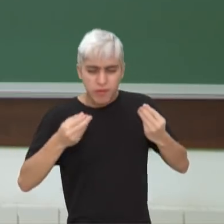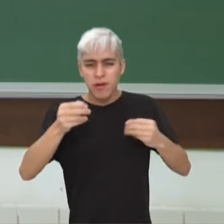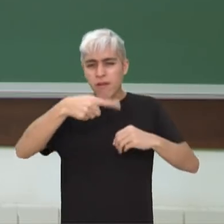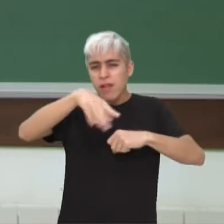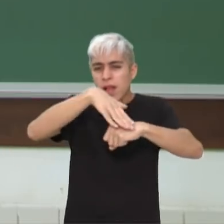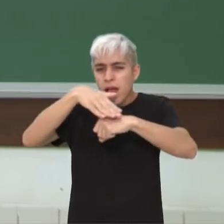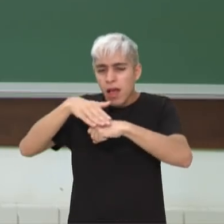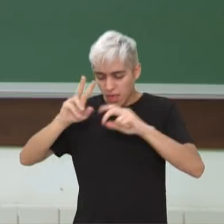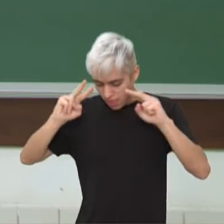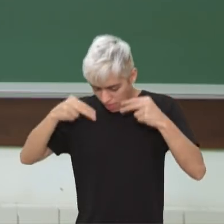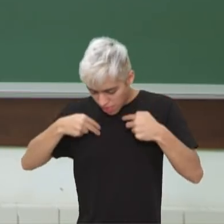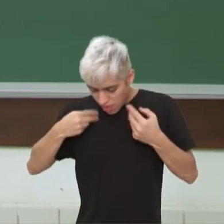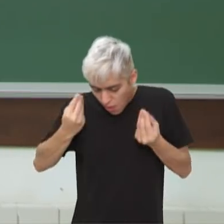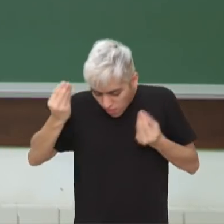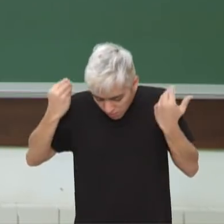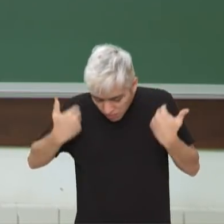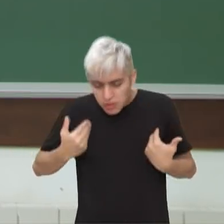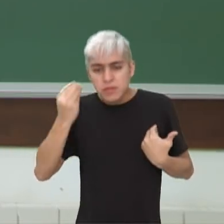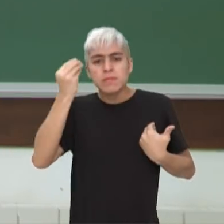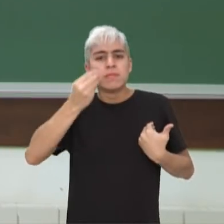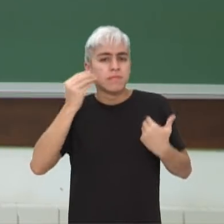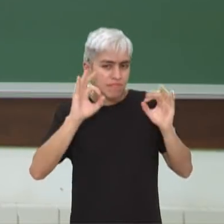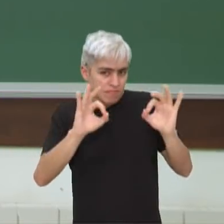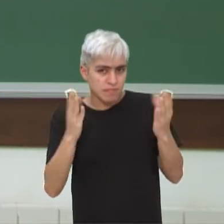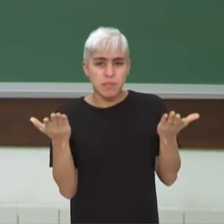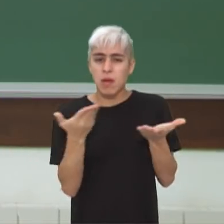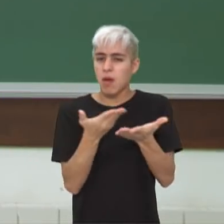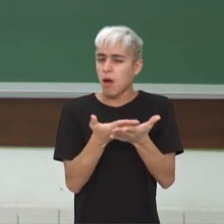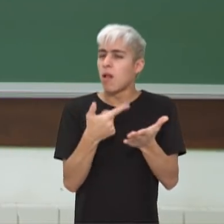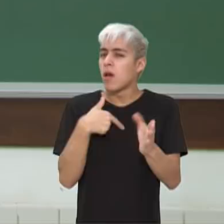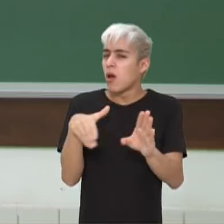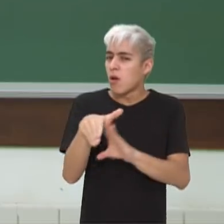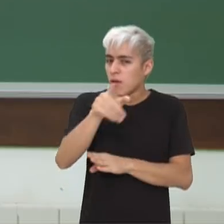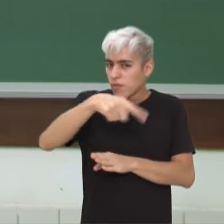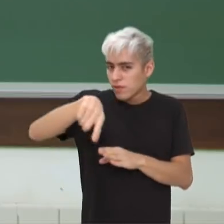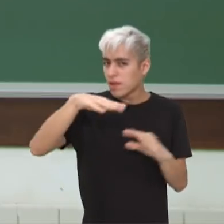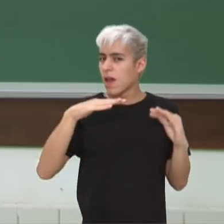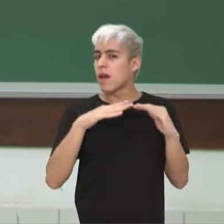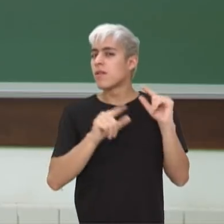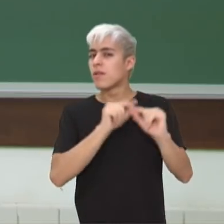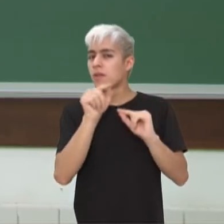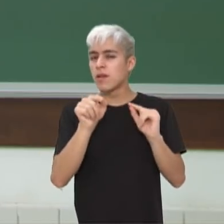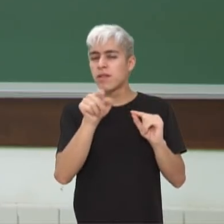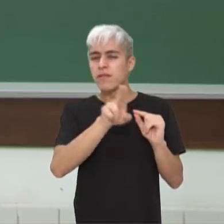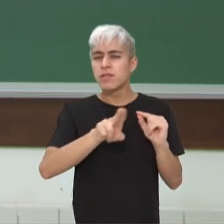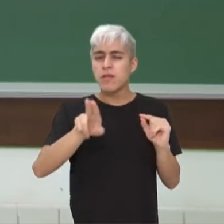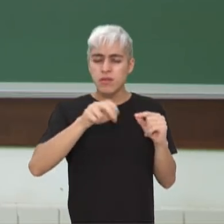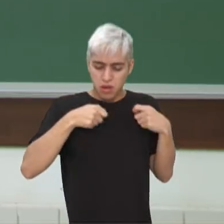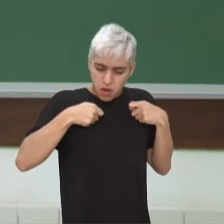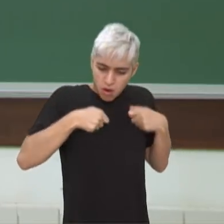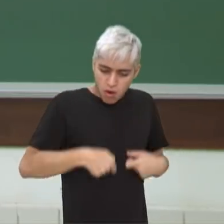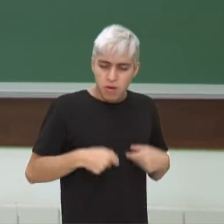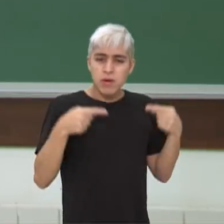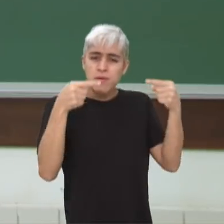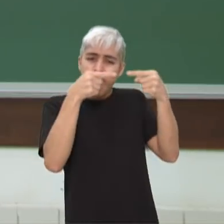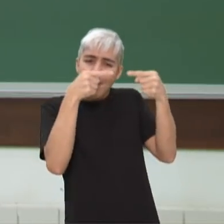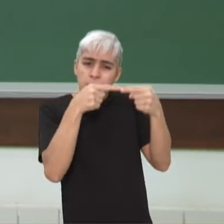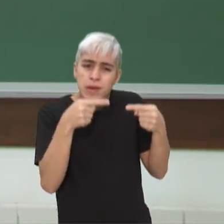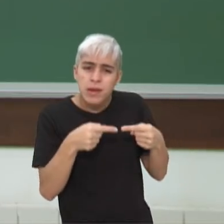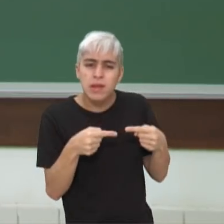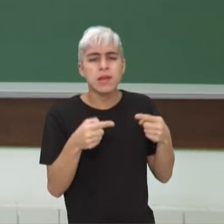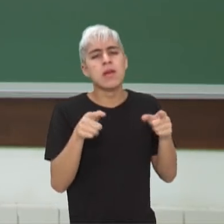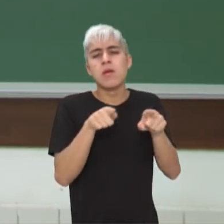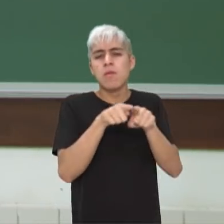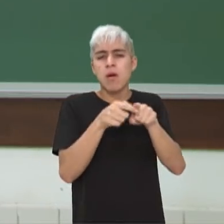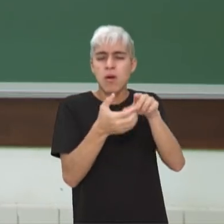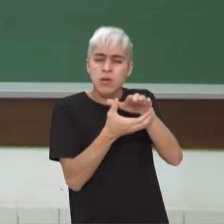aí algumas práticas. Então, para a aula de hoje, eu recomendo para você aí de casa que você vista aí algumas vestimentas apropriadas. Coloque